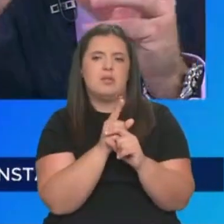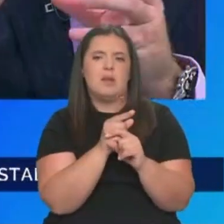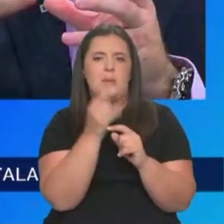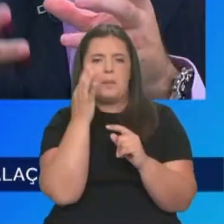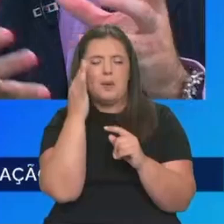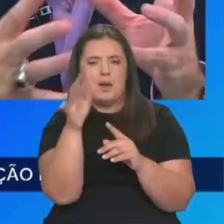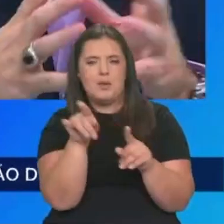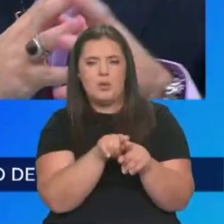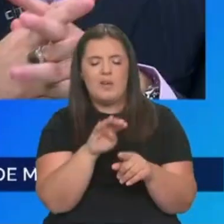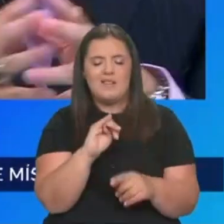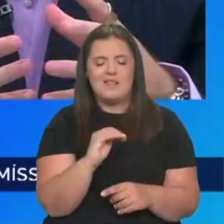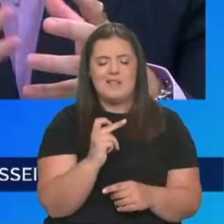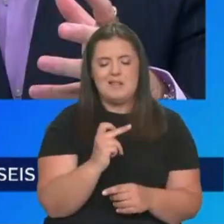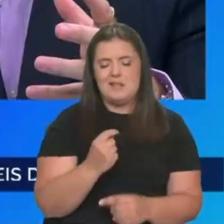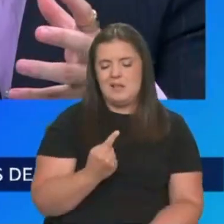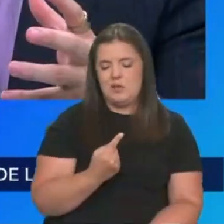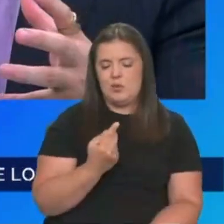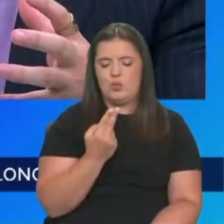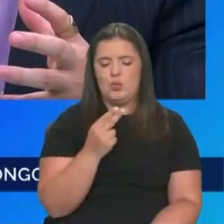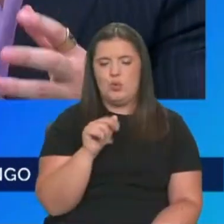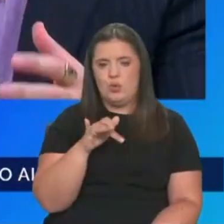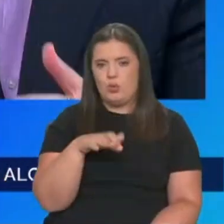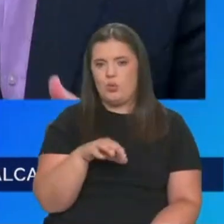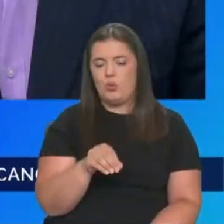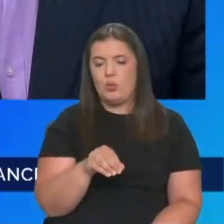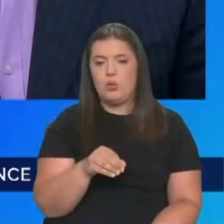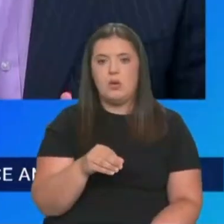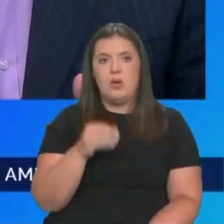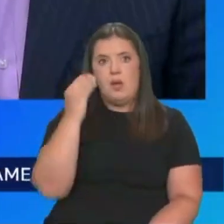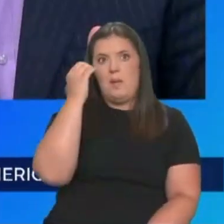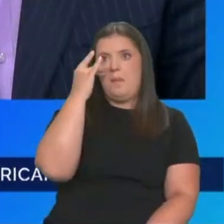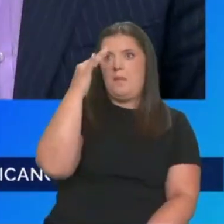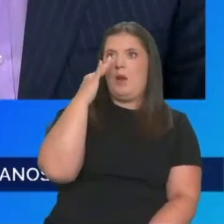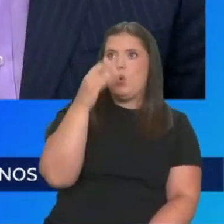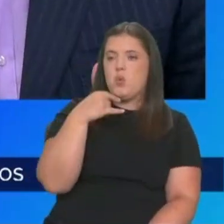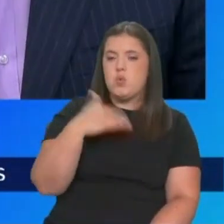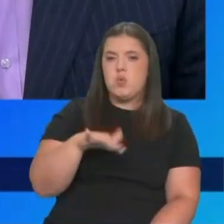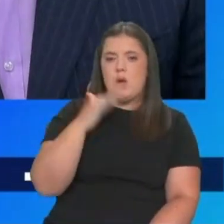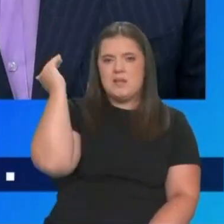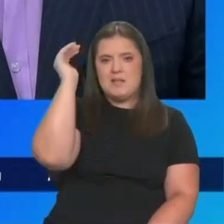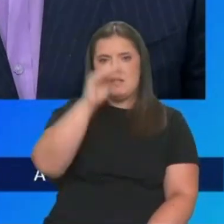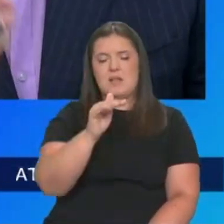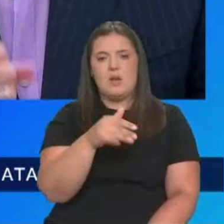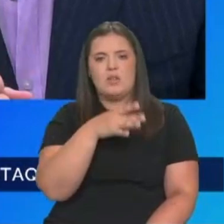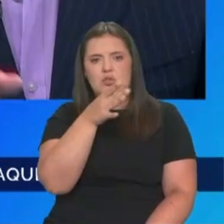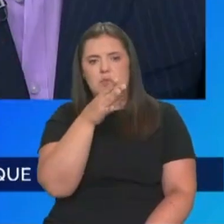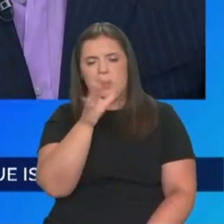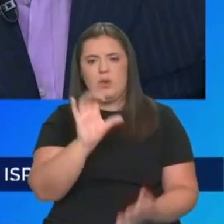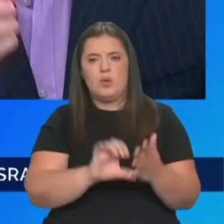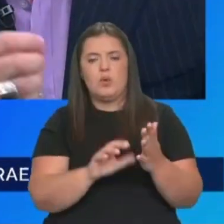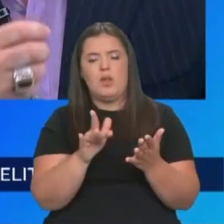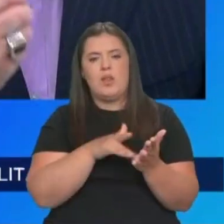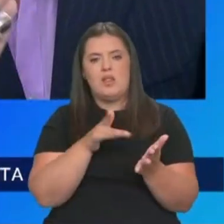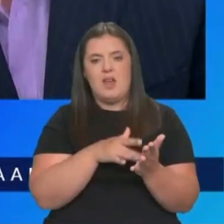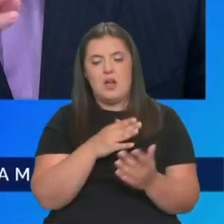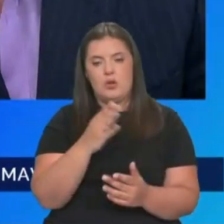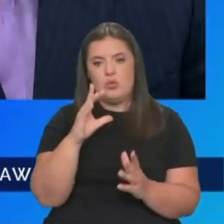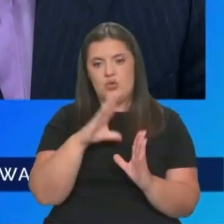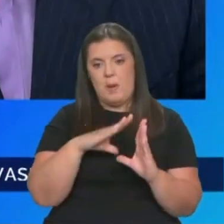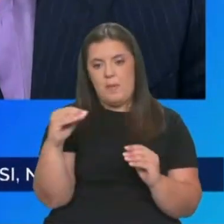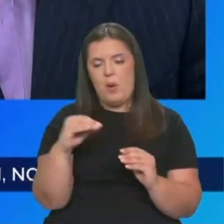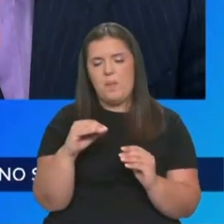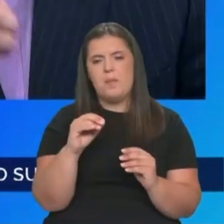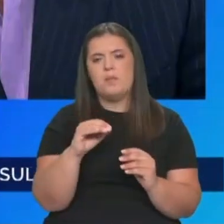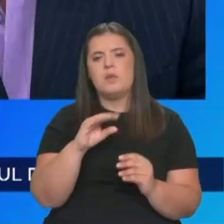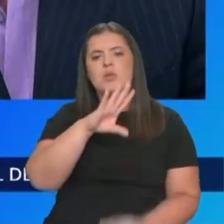como Saturno. Portanto, muito, muito brilhante no céu. E esse relato está descrito não só em diários do Japão, como também em vários